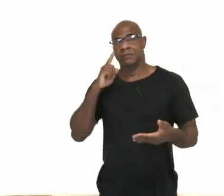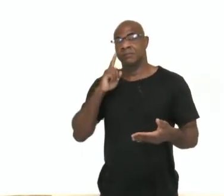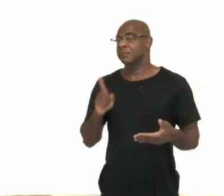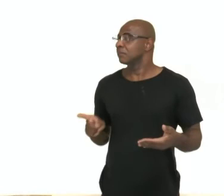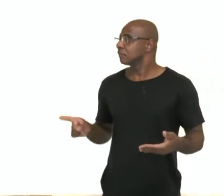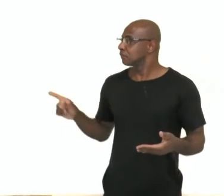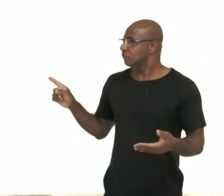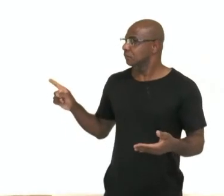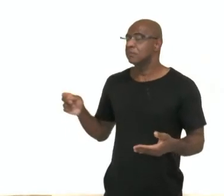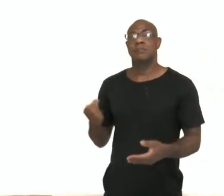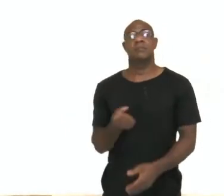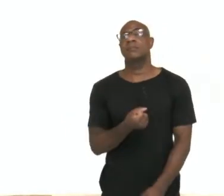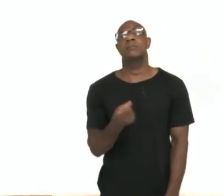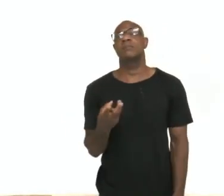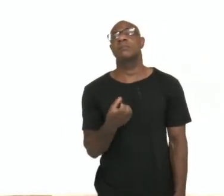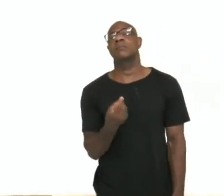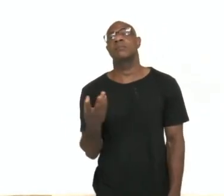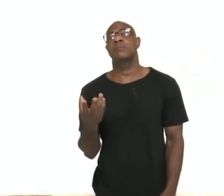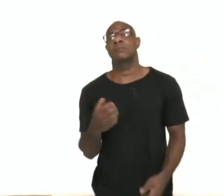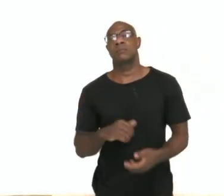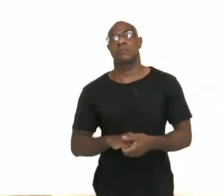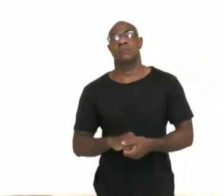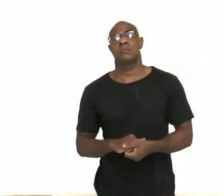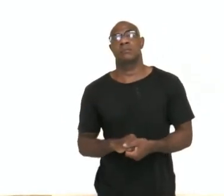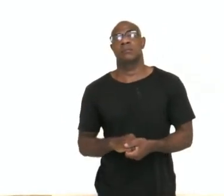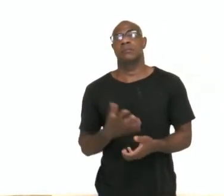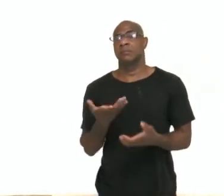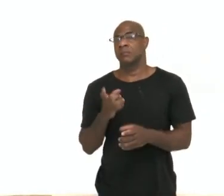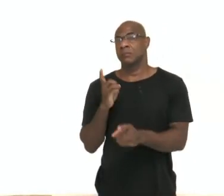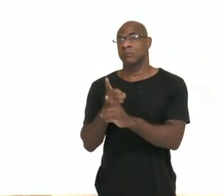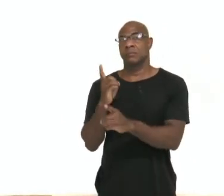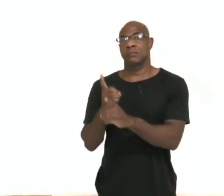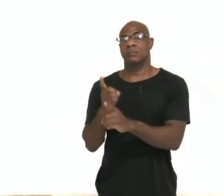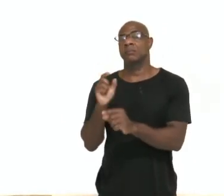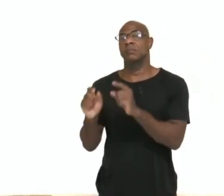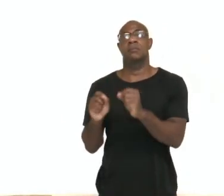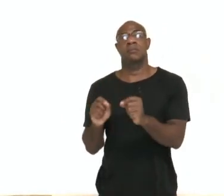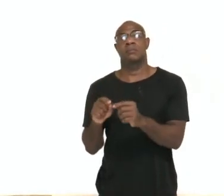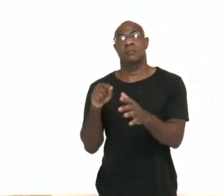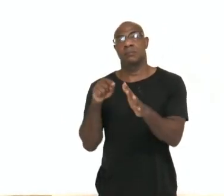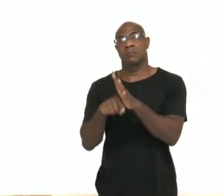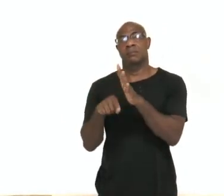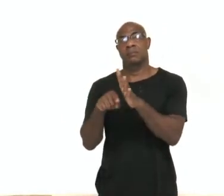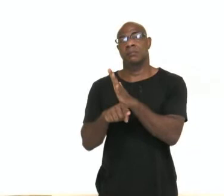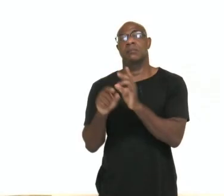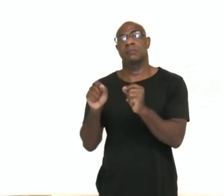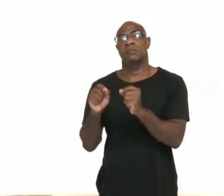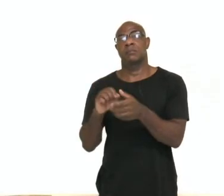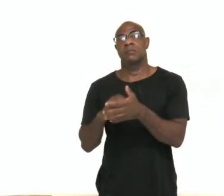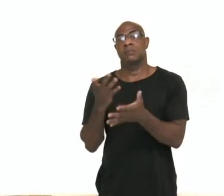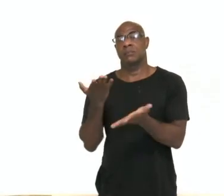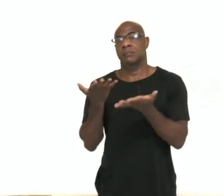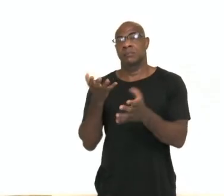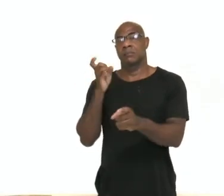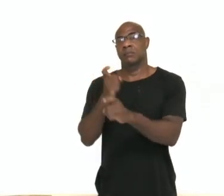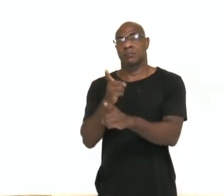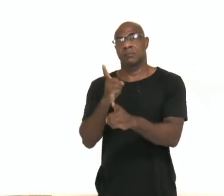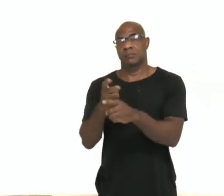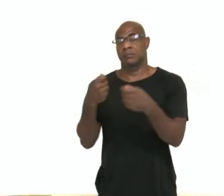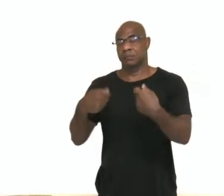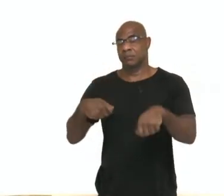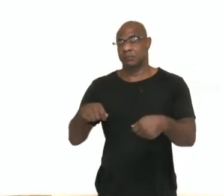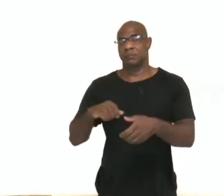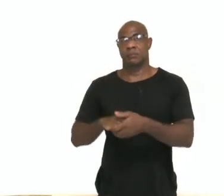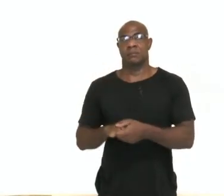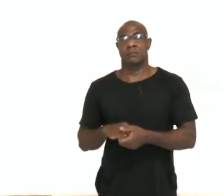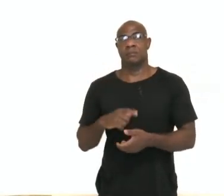de quanto? Vamos ver aqui. Ah, não, a gente quer descobrir, né? A pergunta é resistência interna do gerador. A gente quer descobrir. Então, o que a gente tem